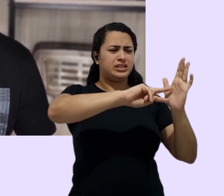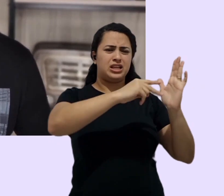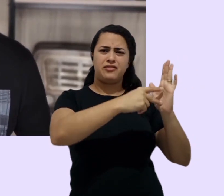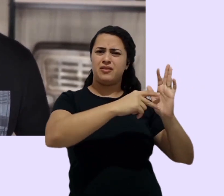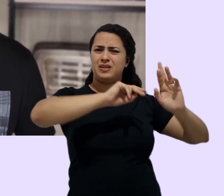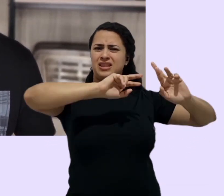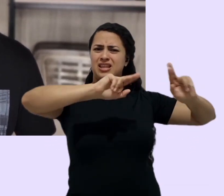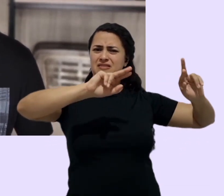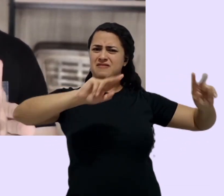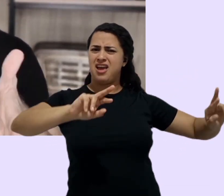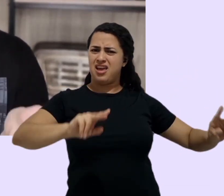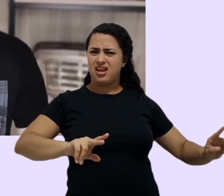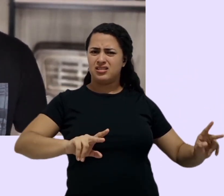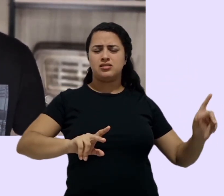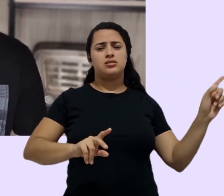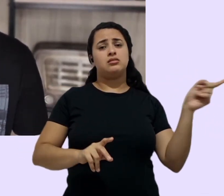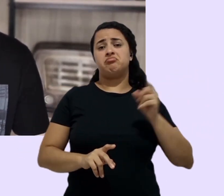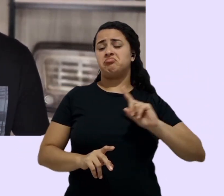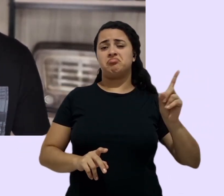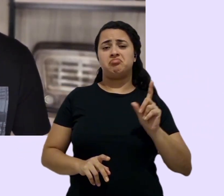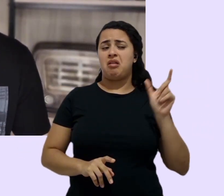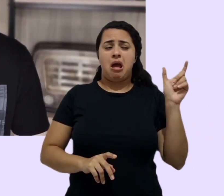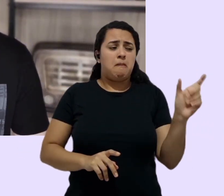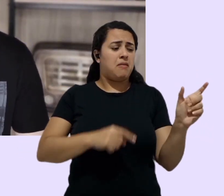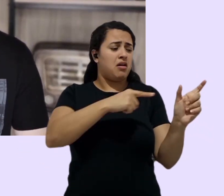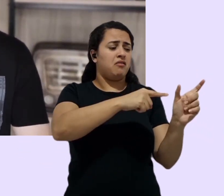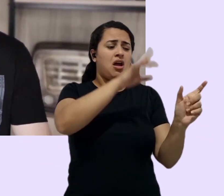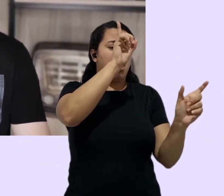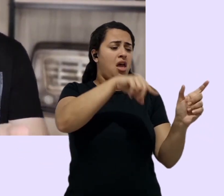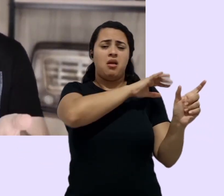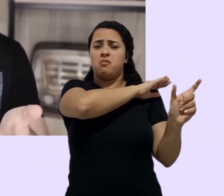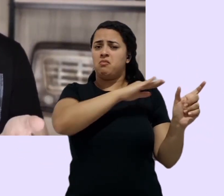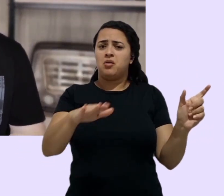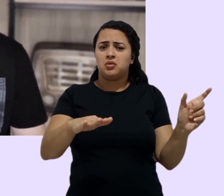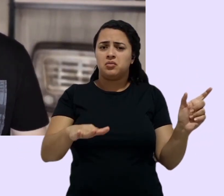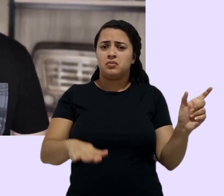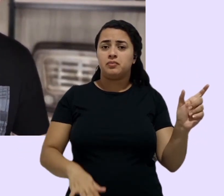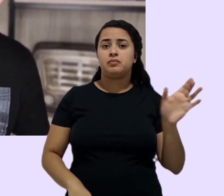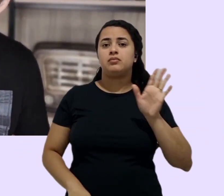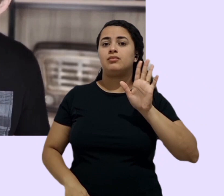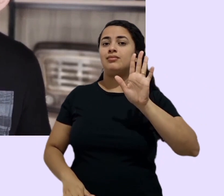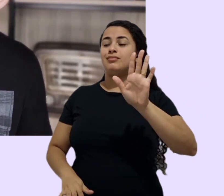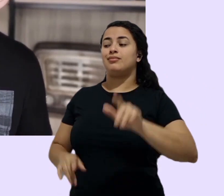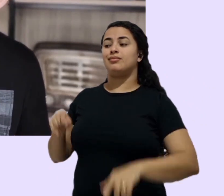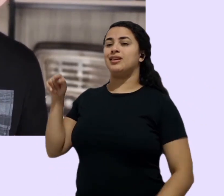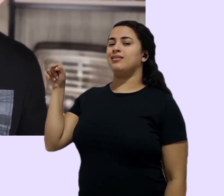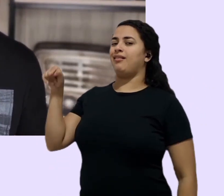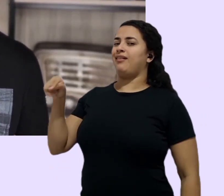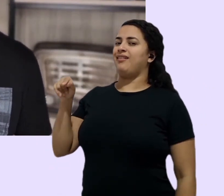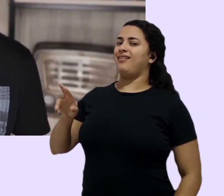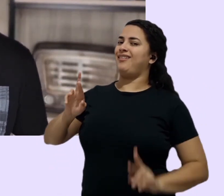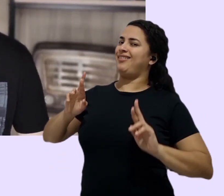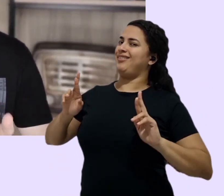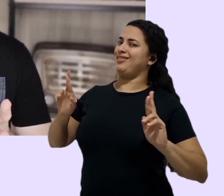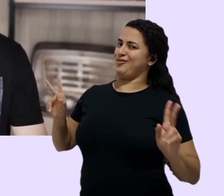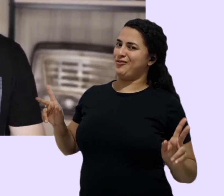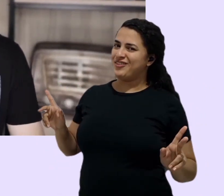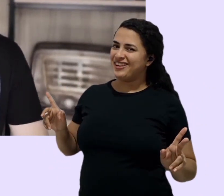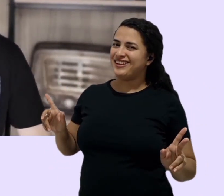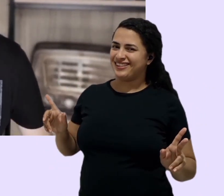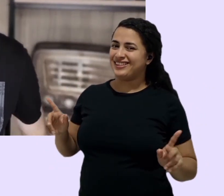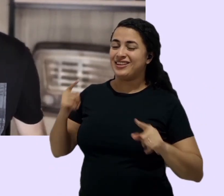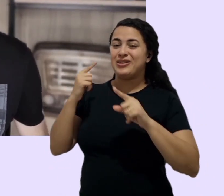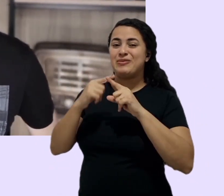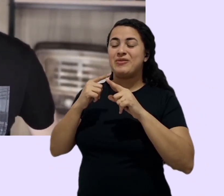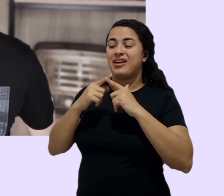várias conotações. Elas são o que elas são. Já num texto literário, a coisa é muito diferente. A